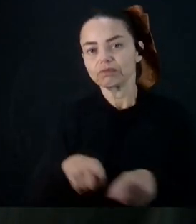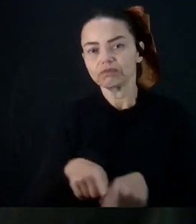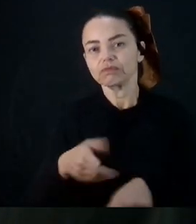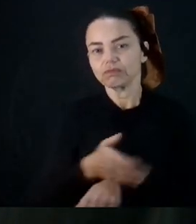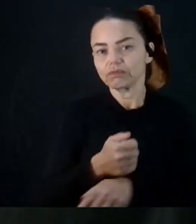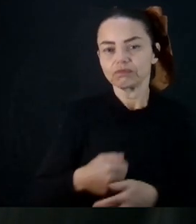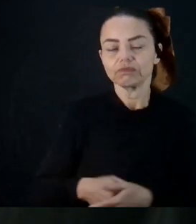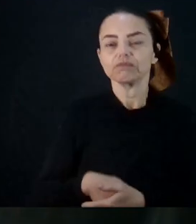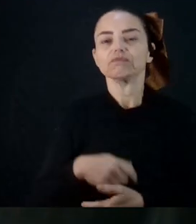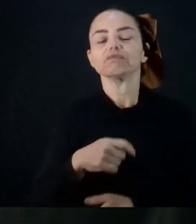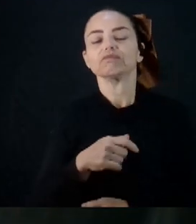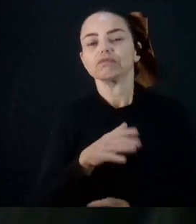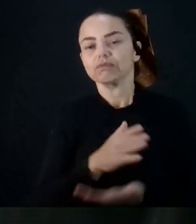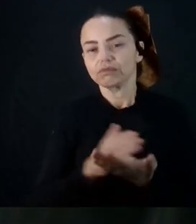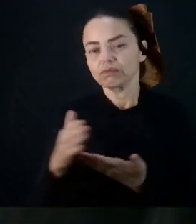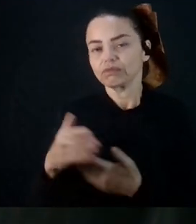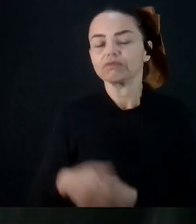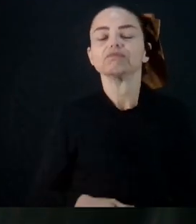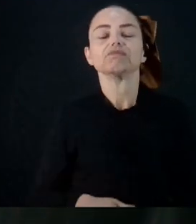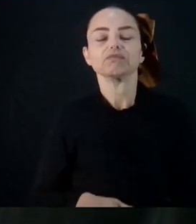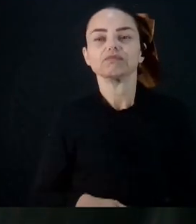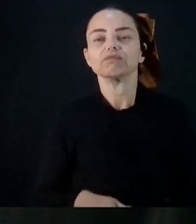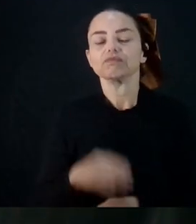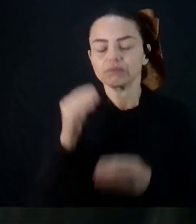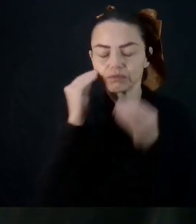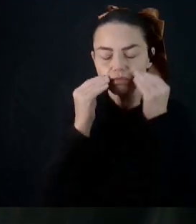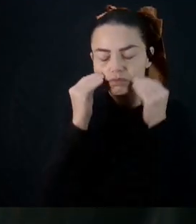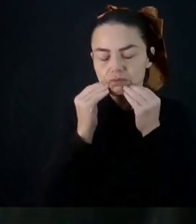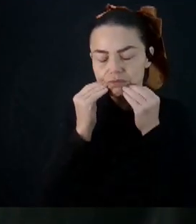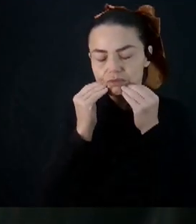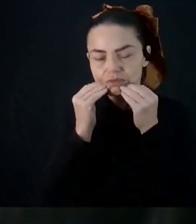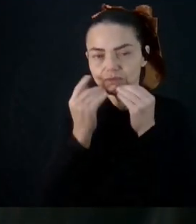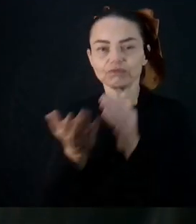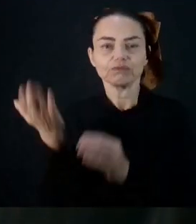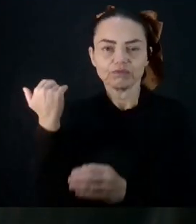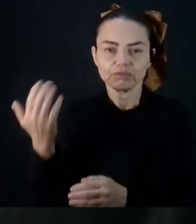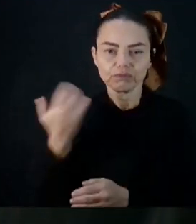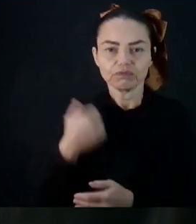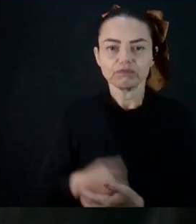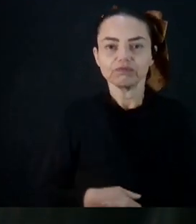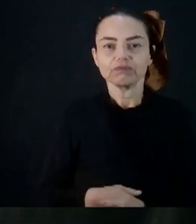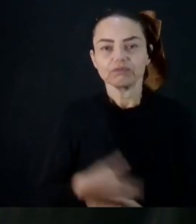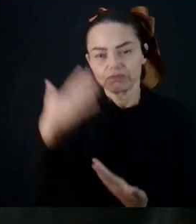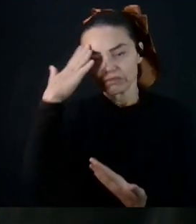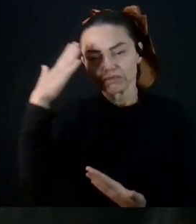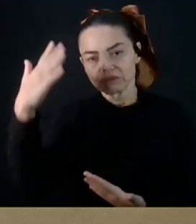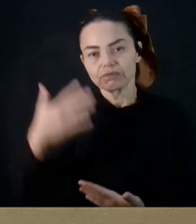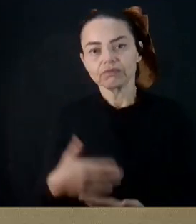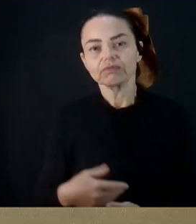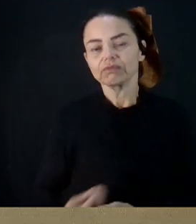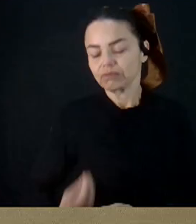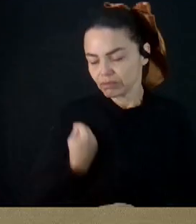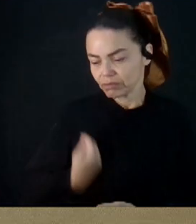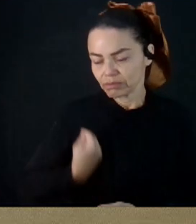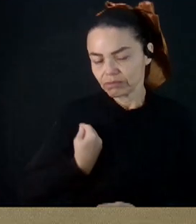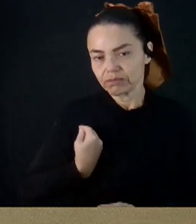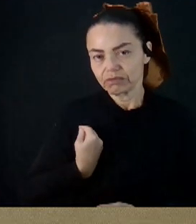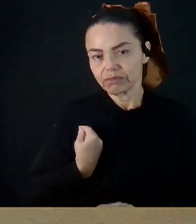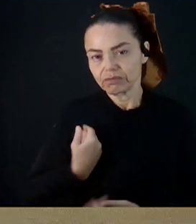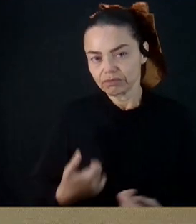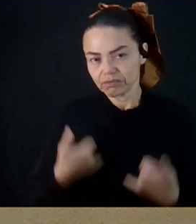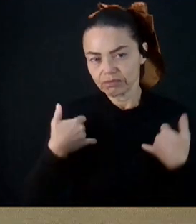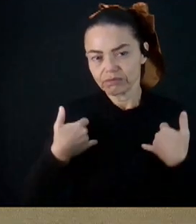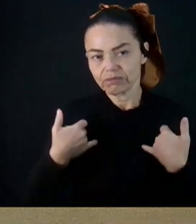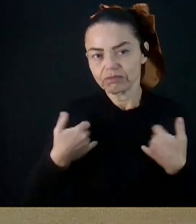do início desse skincare, dessa maquiagem lá na infância. Doutora, obrigada pela sua presença. Obrigada, muito honrada de estar aqui com